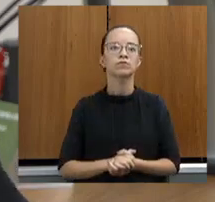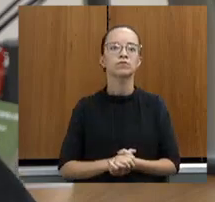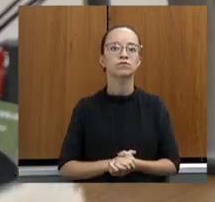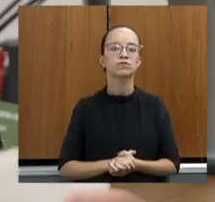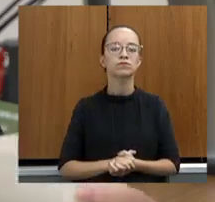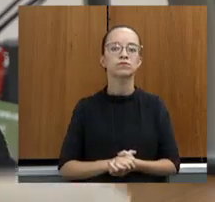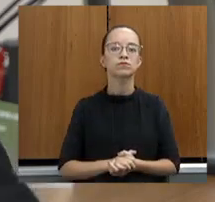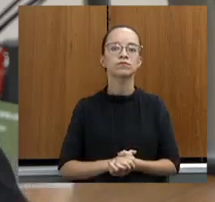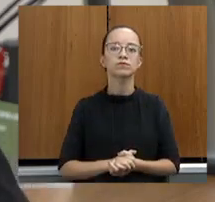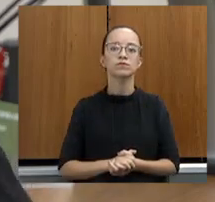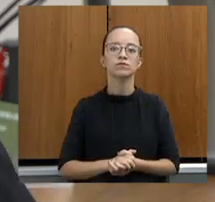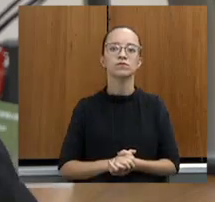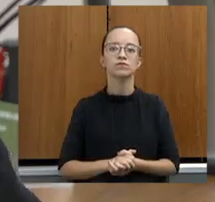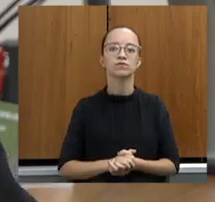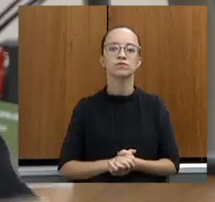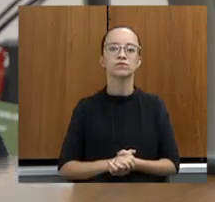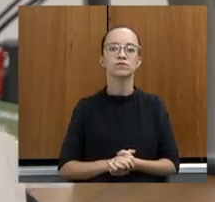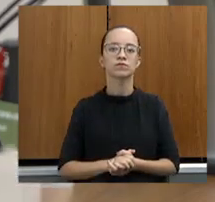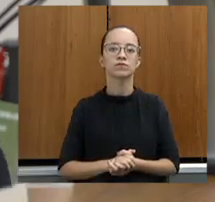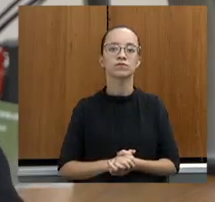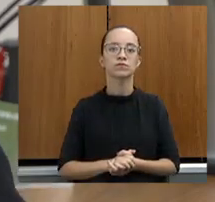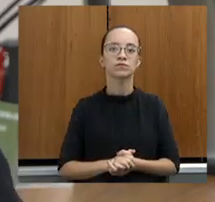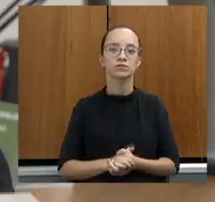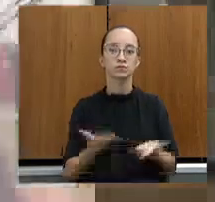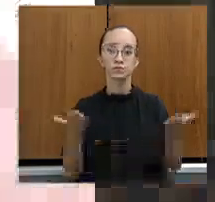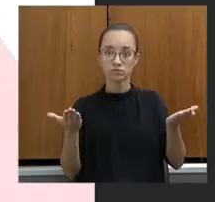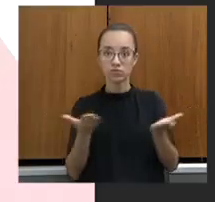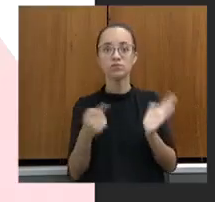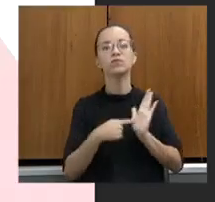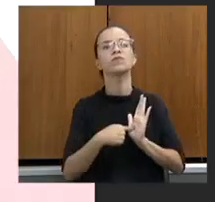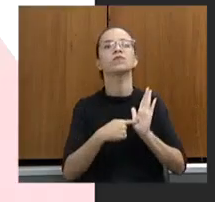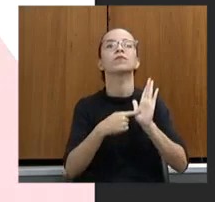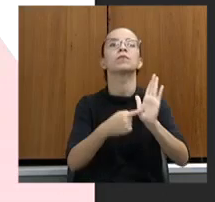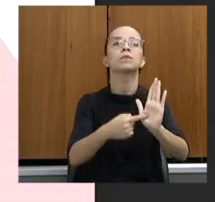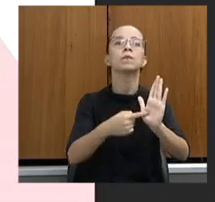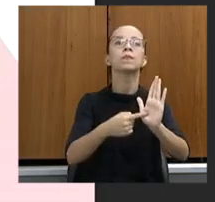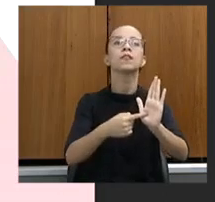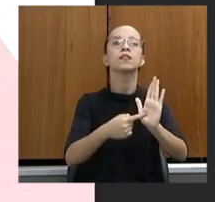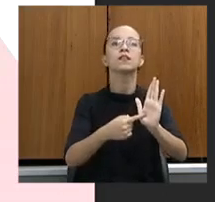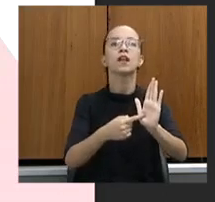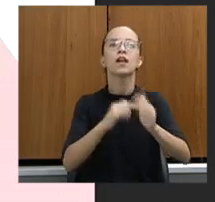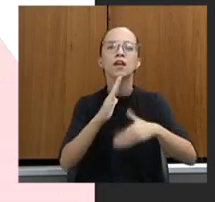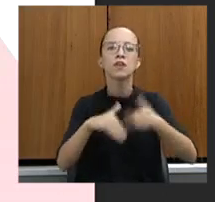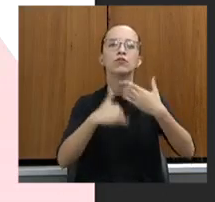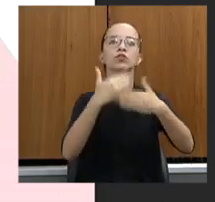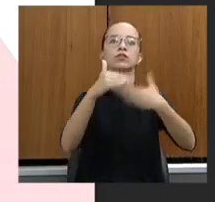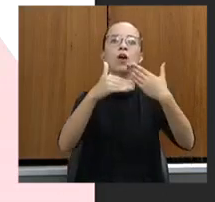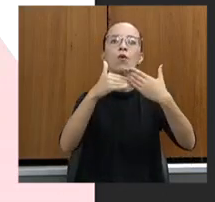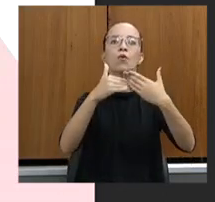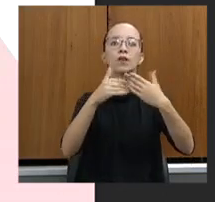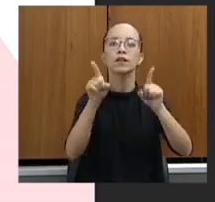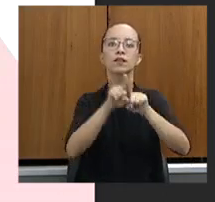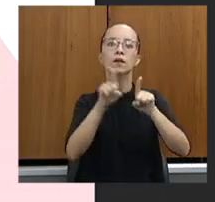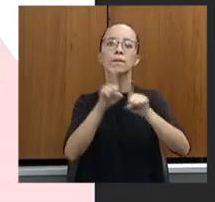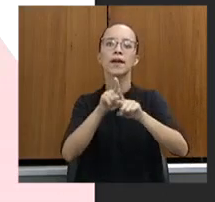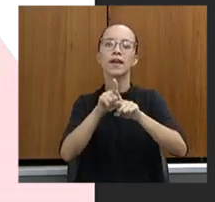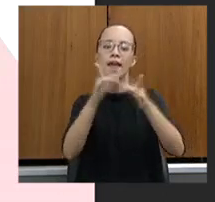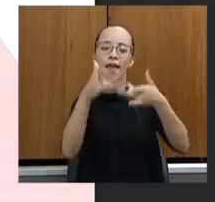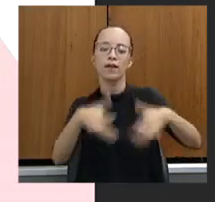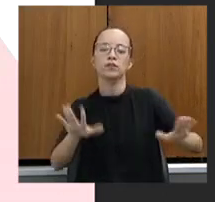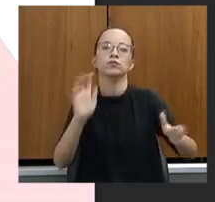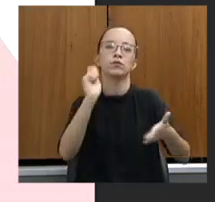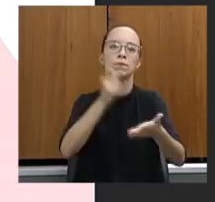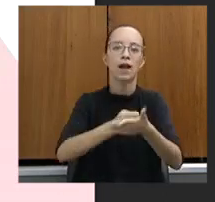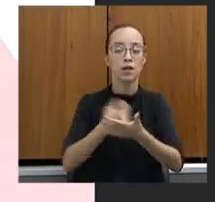próximo por favor aqui é evolução de resto apagar aqui nós temos uma uma